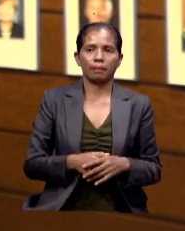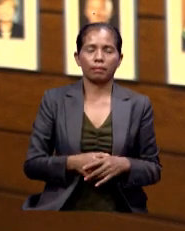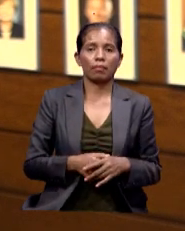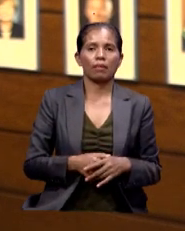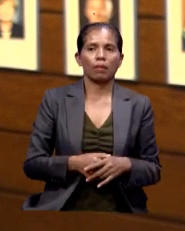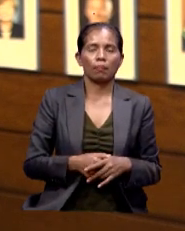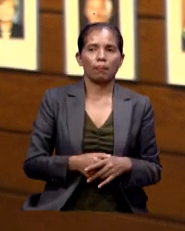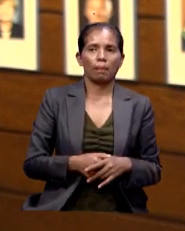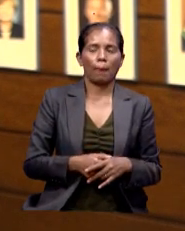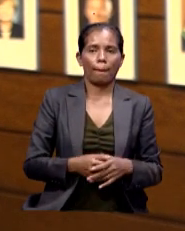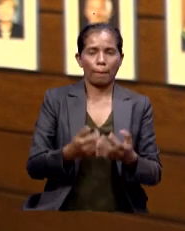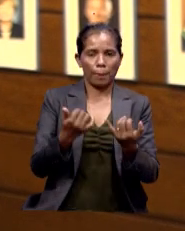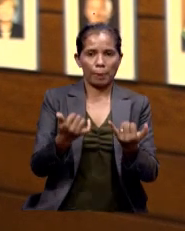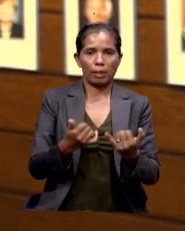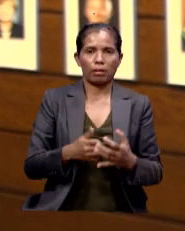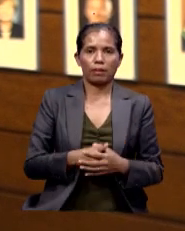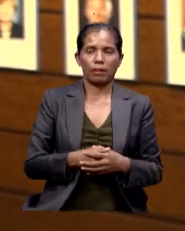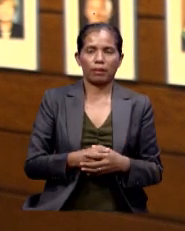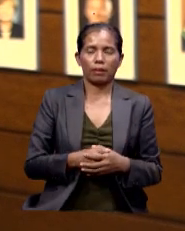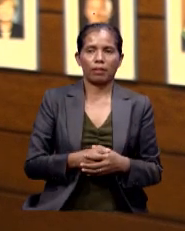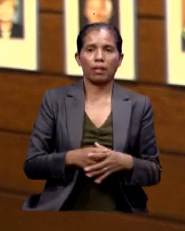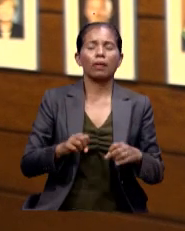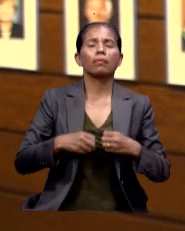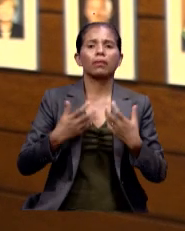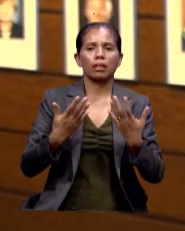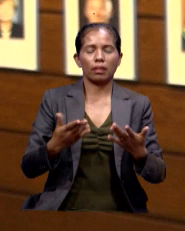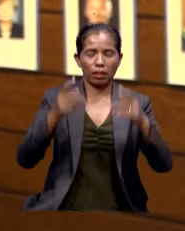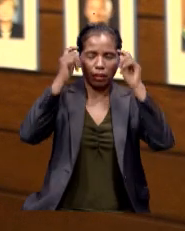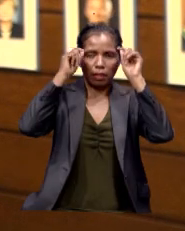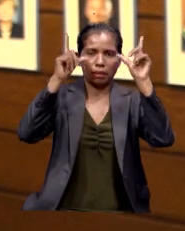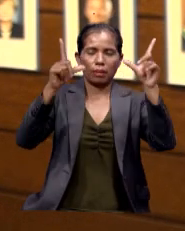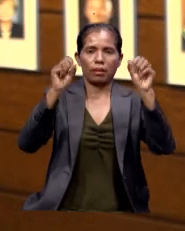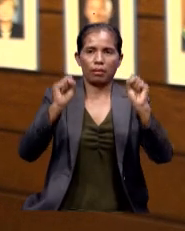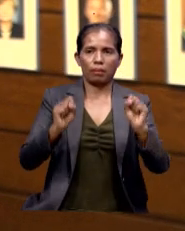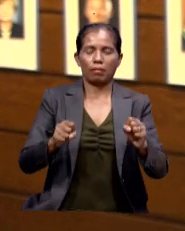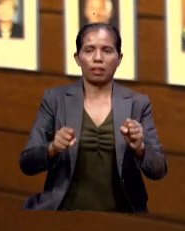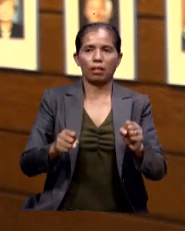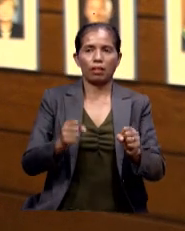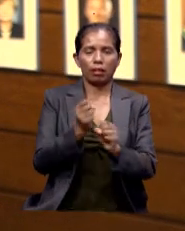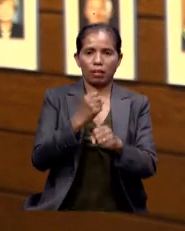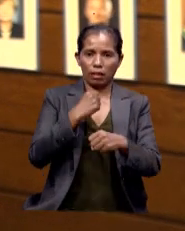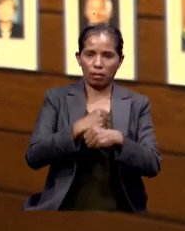Agora a perspectiva maca halunsa Timor bele produz, né,